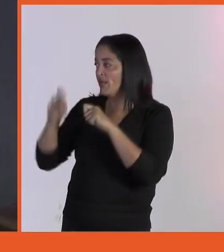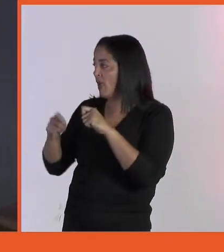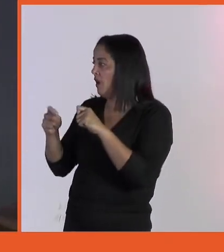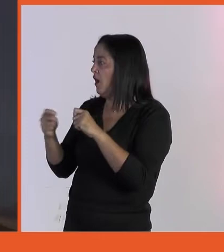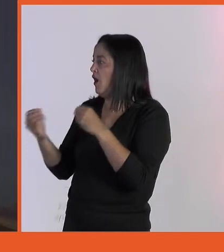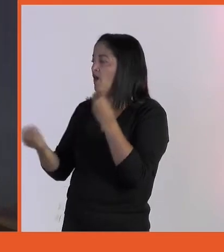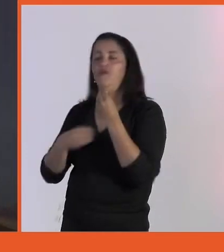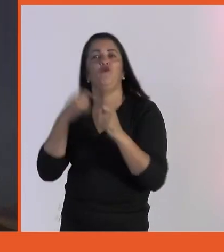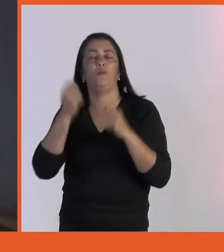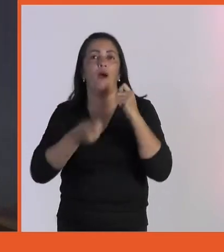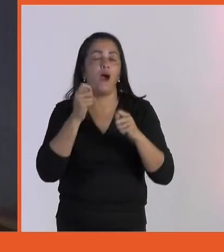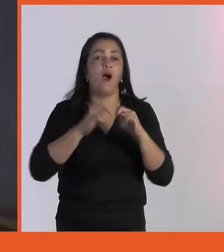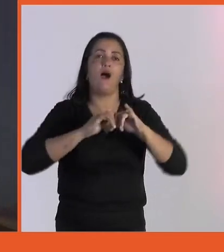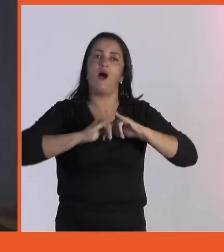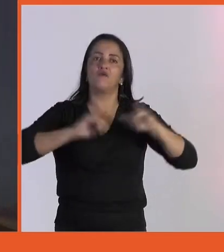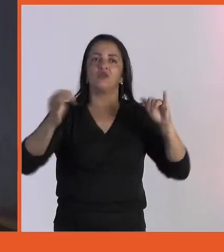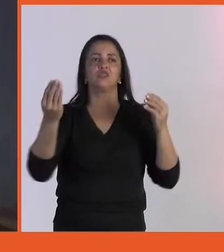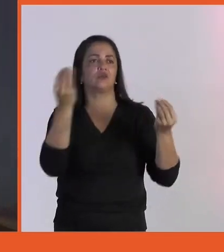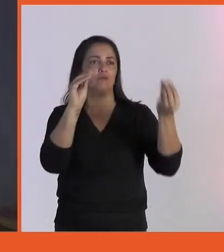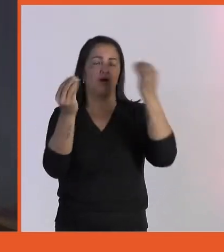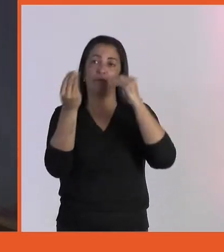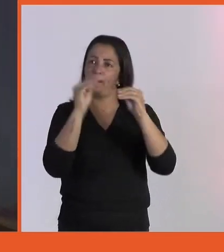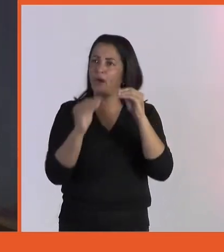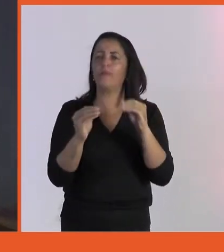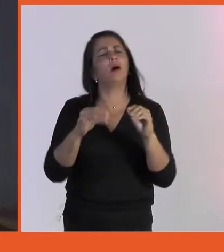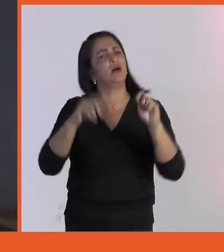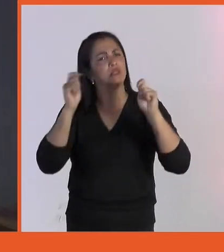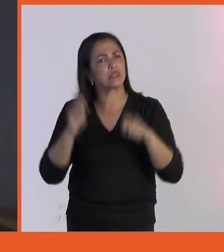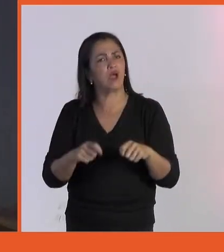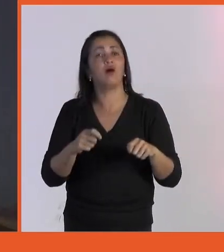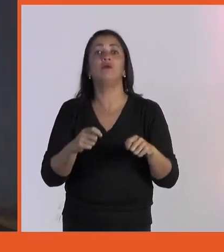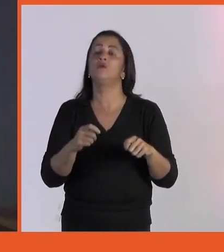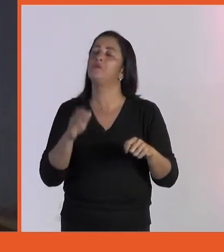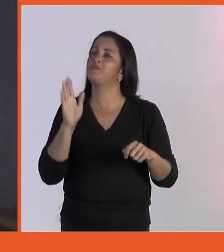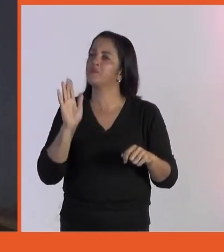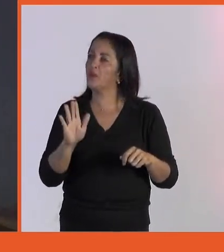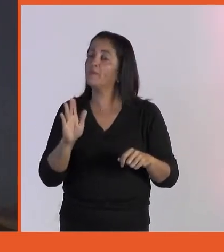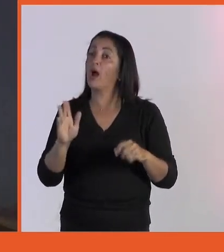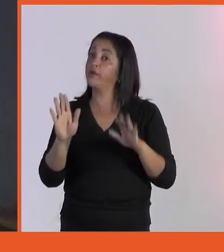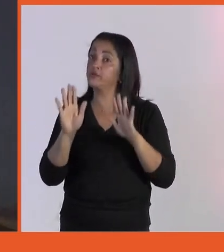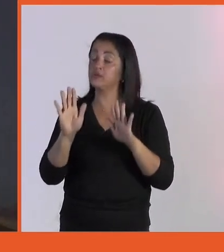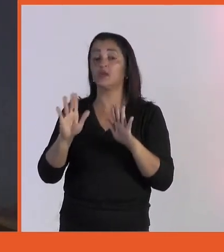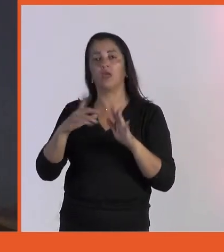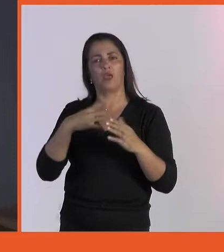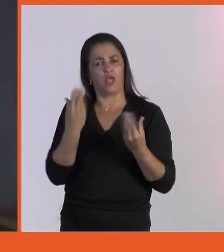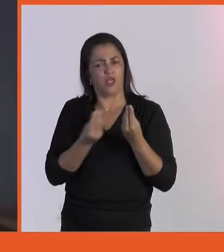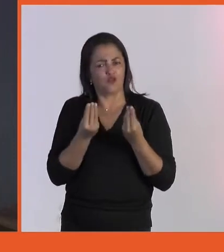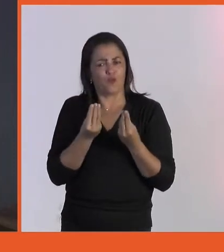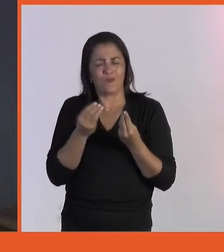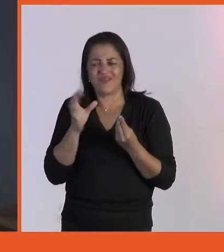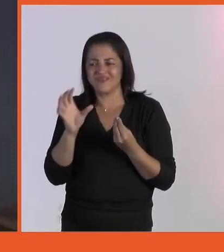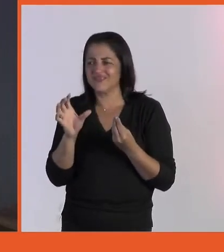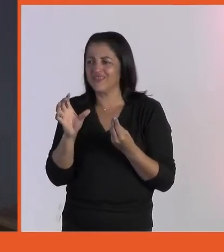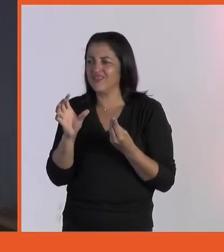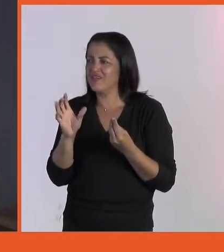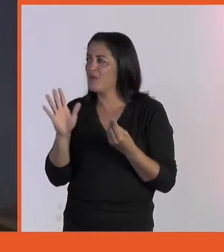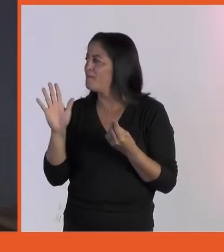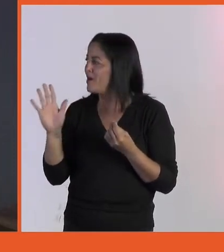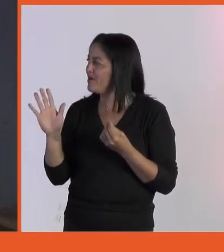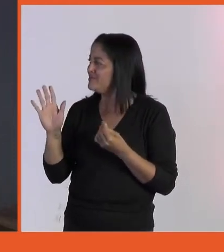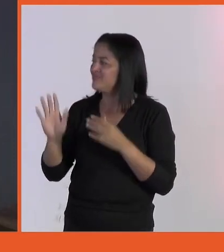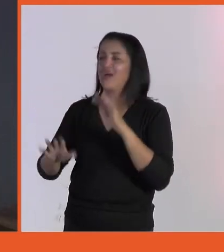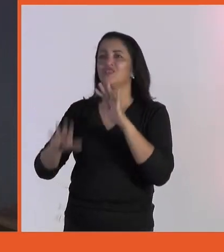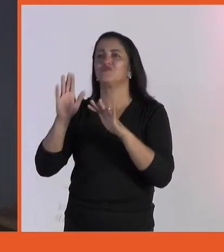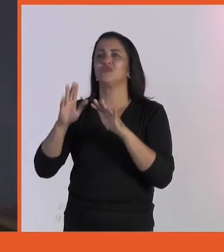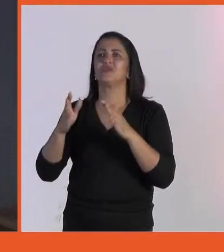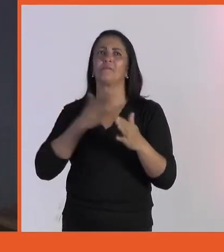ver as propagandas do YouTube, vou desinstalar o adblock do YouTube, isso fortaleceu mais. Mas aqui, de novo, a gente volta lá no começo,